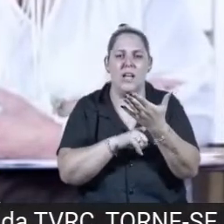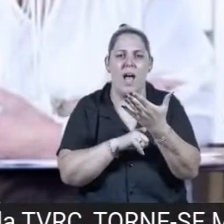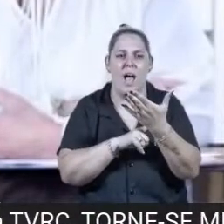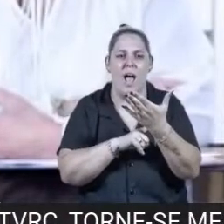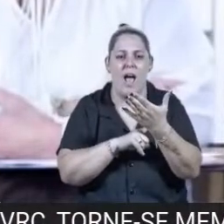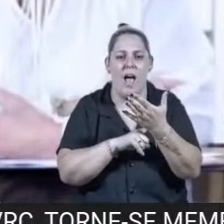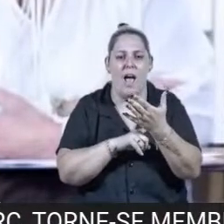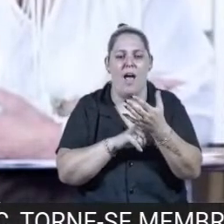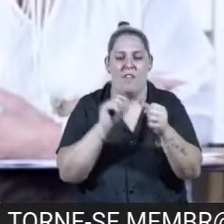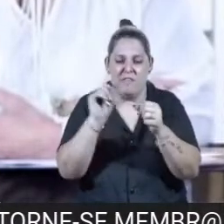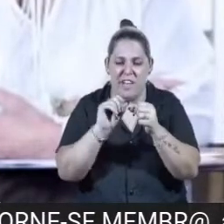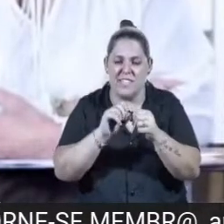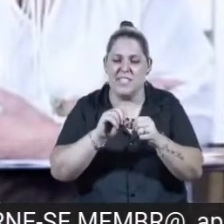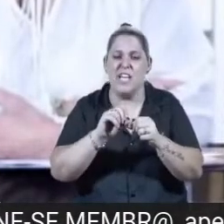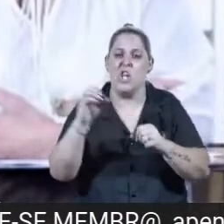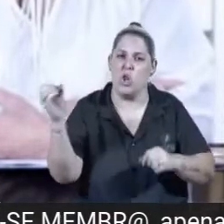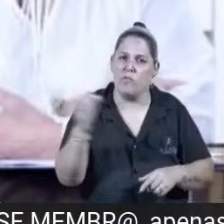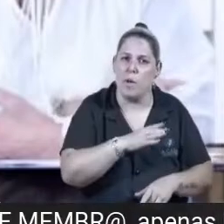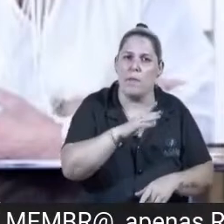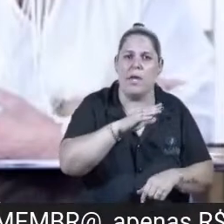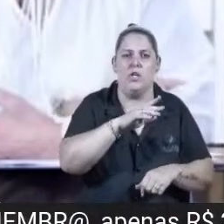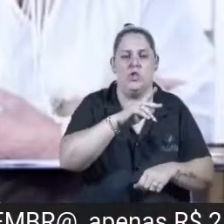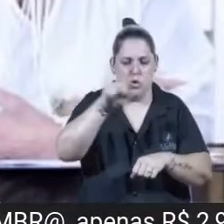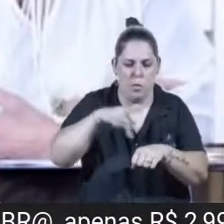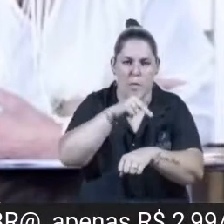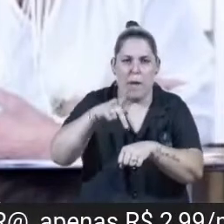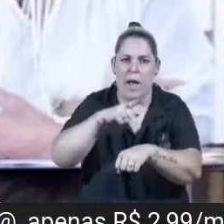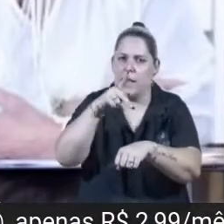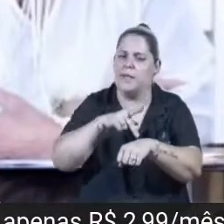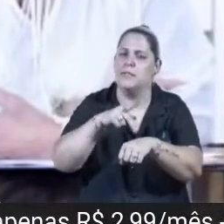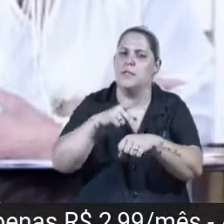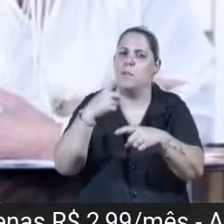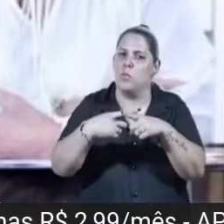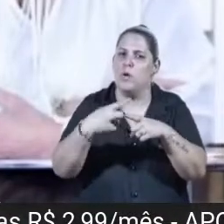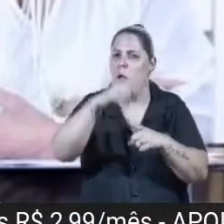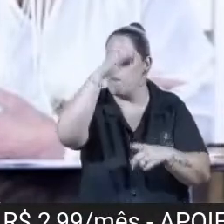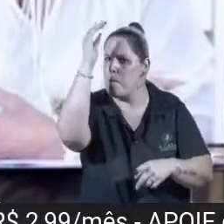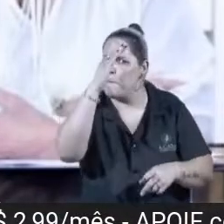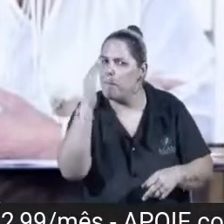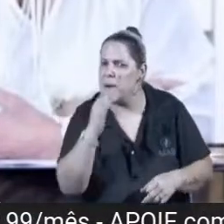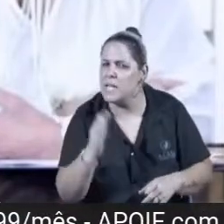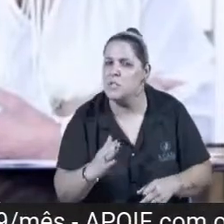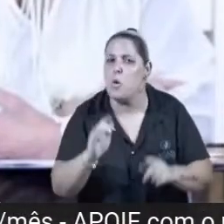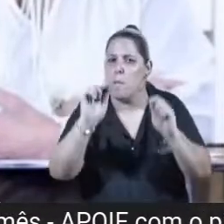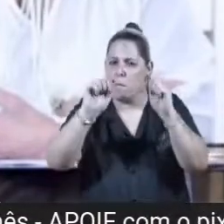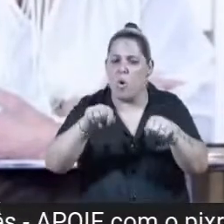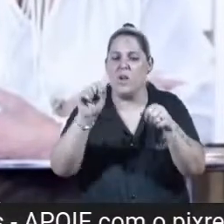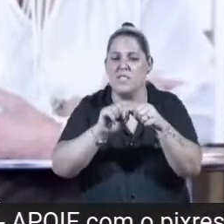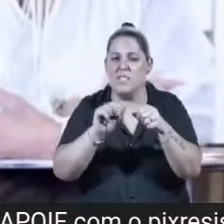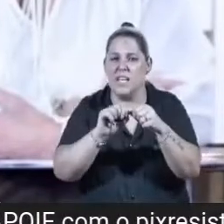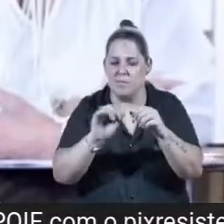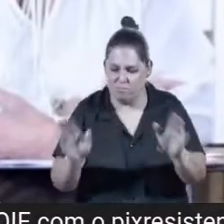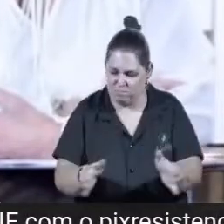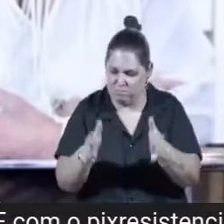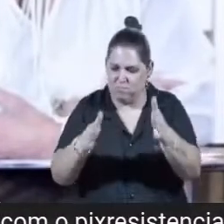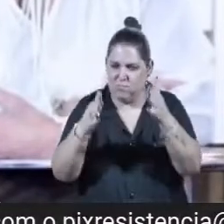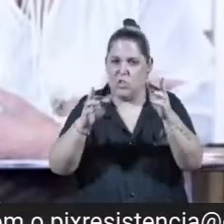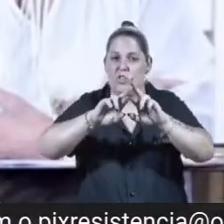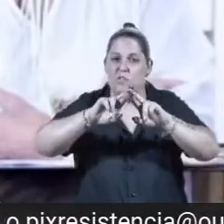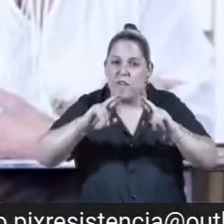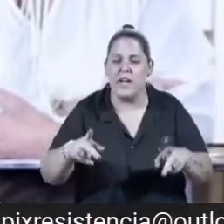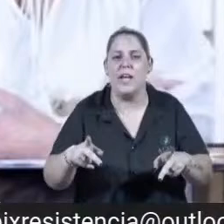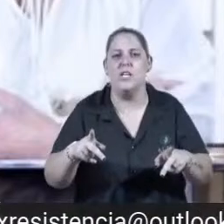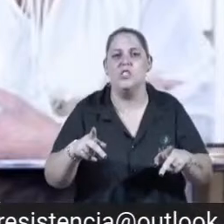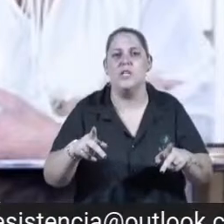país. Porque esse país pode ser construído de forma diferente. As pessoas têm que aprender que têm direitos.